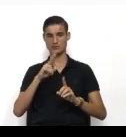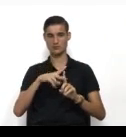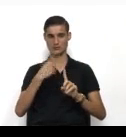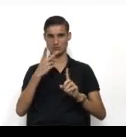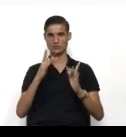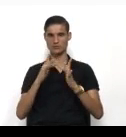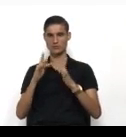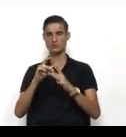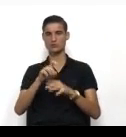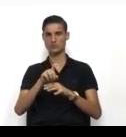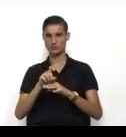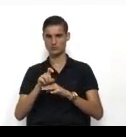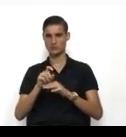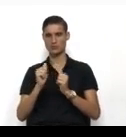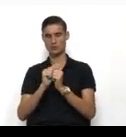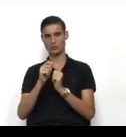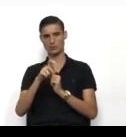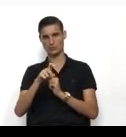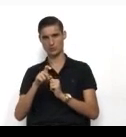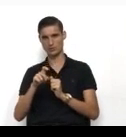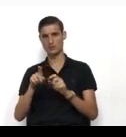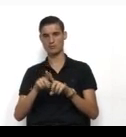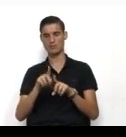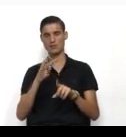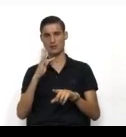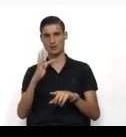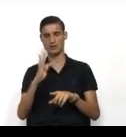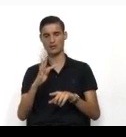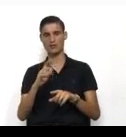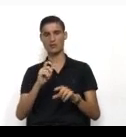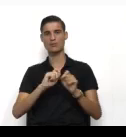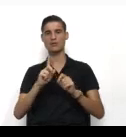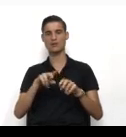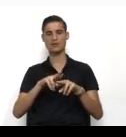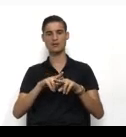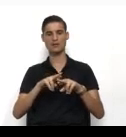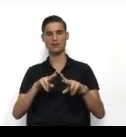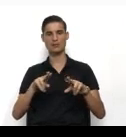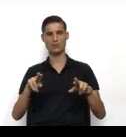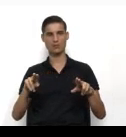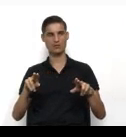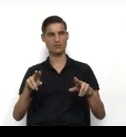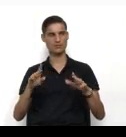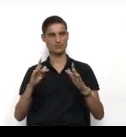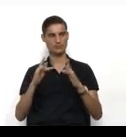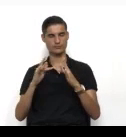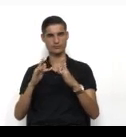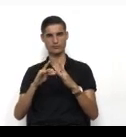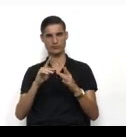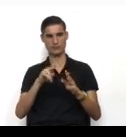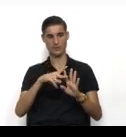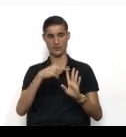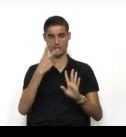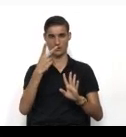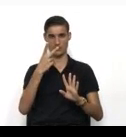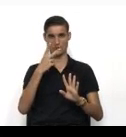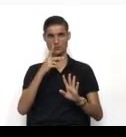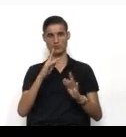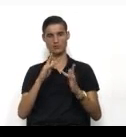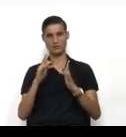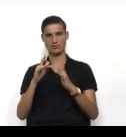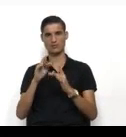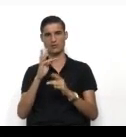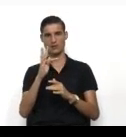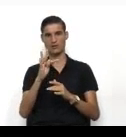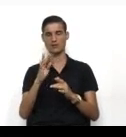x, de x e t, é igual à derivada segunda em relação a t,